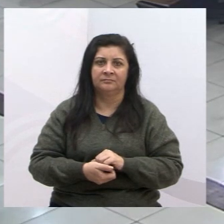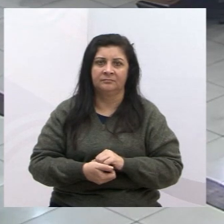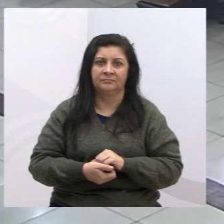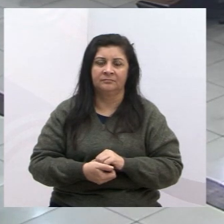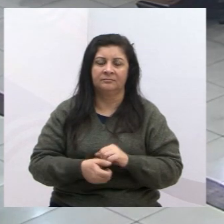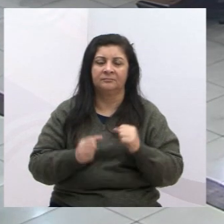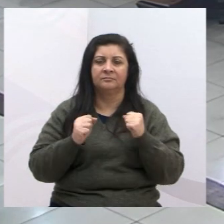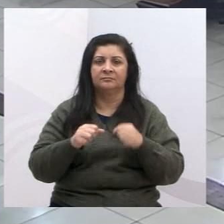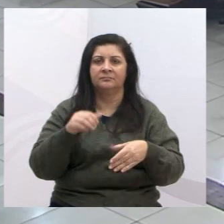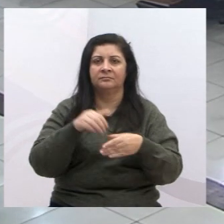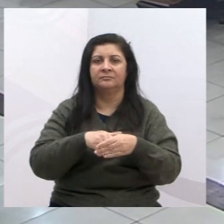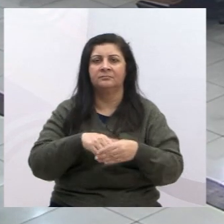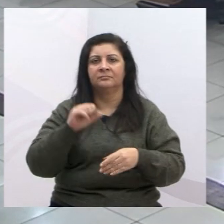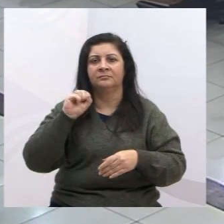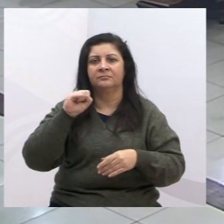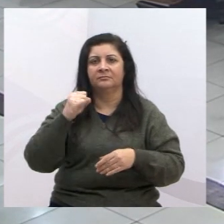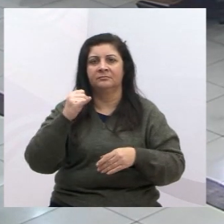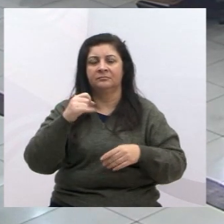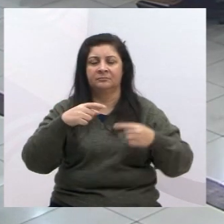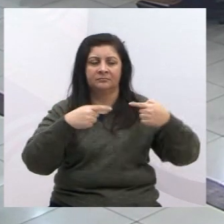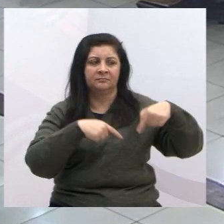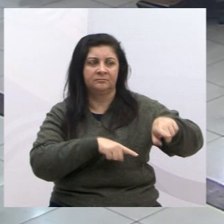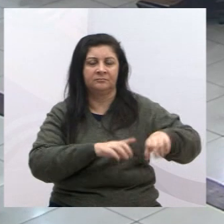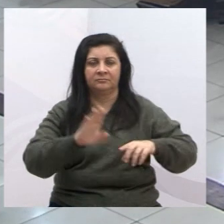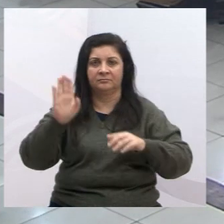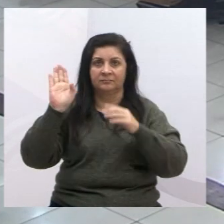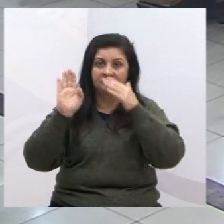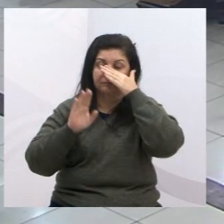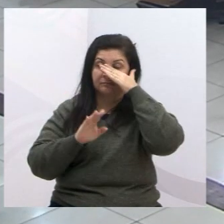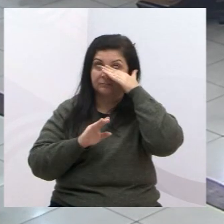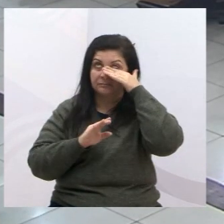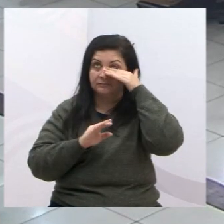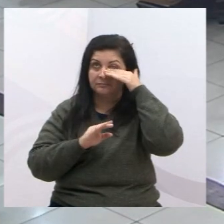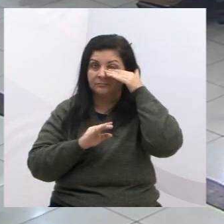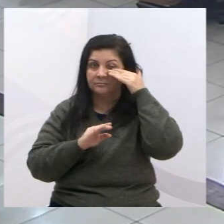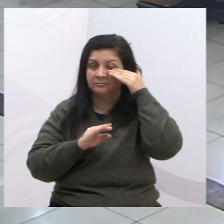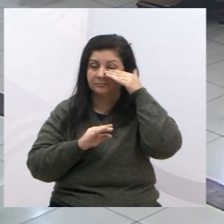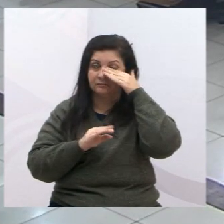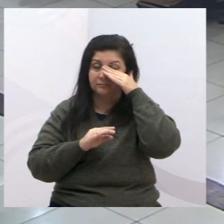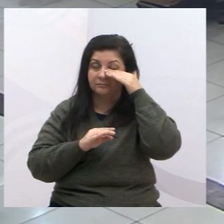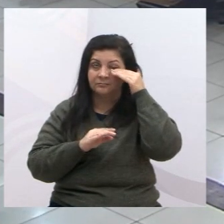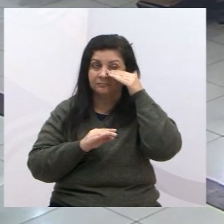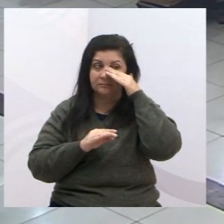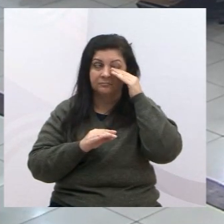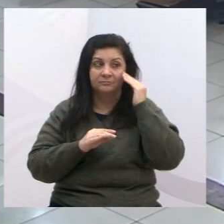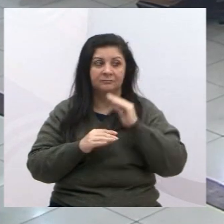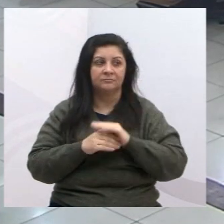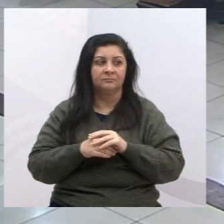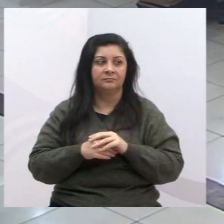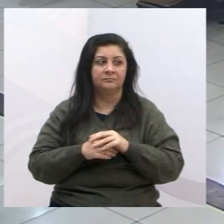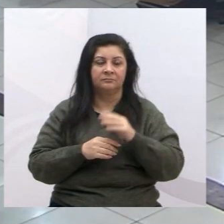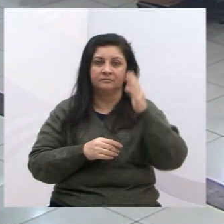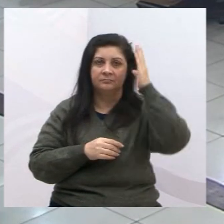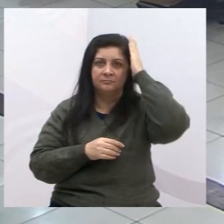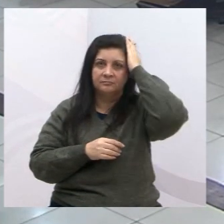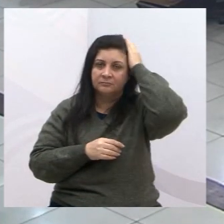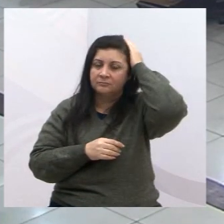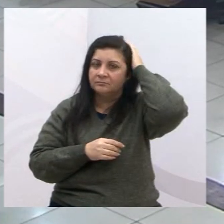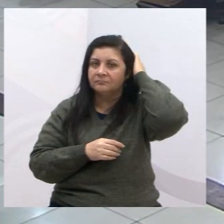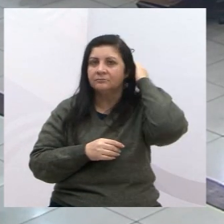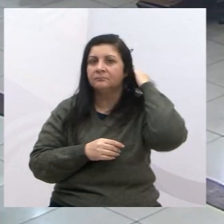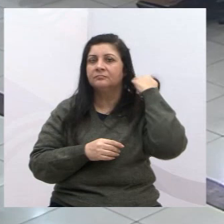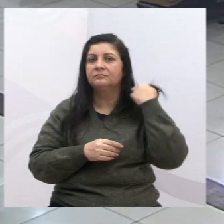Requerimento está em votação. Os que forem contrários, por favor, se manifestem levantando os braços. Requerimento aprovado. Próximo requerimento.